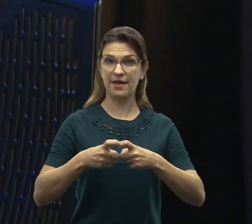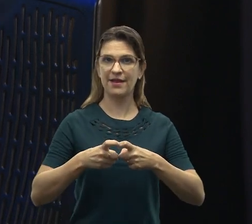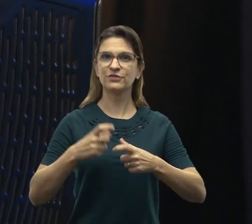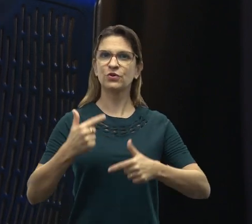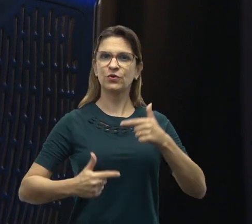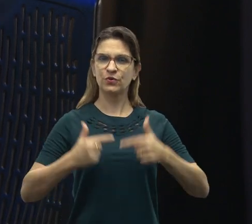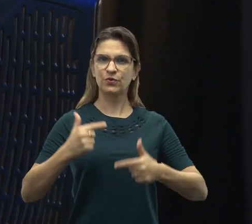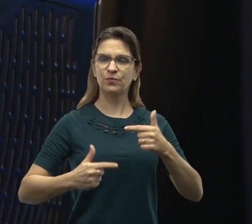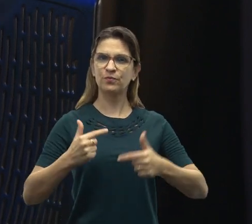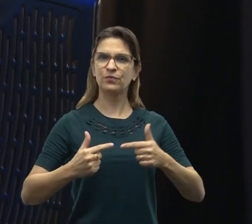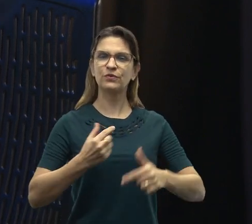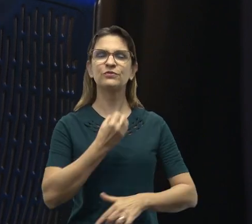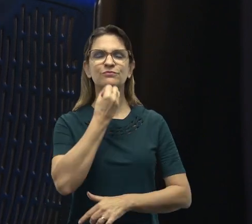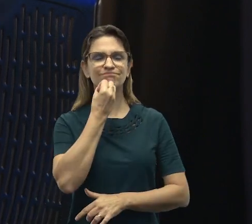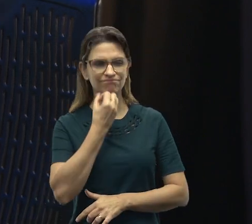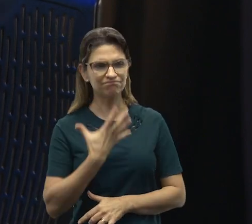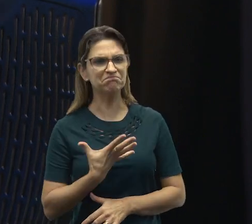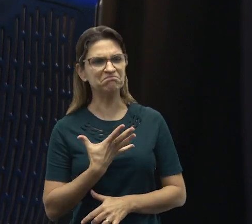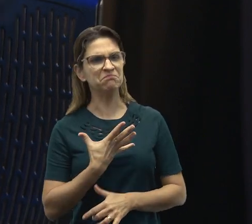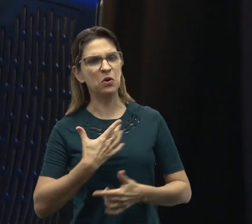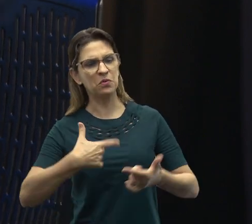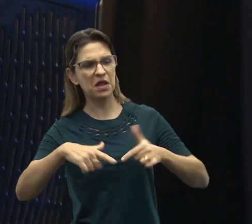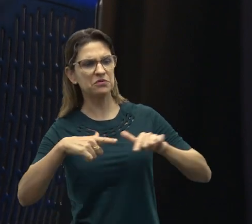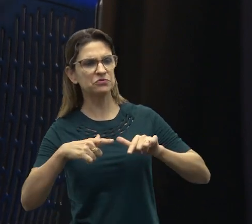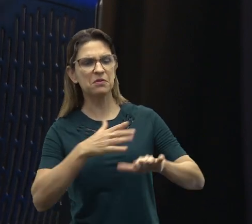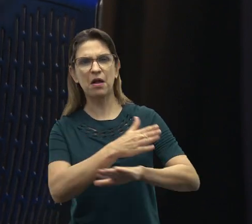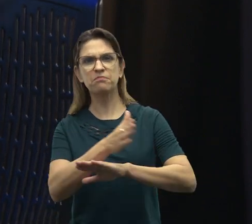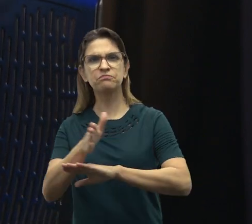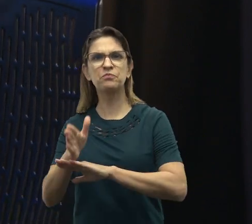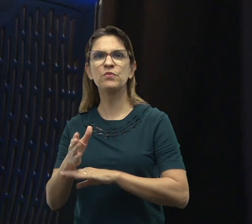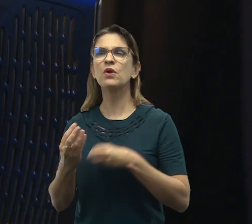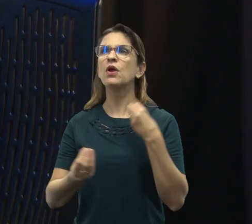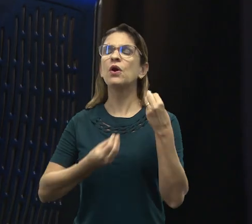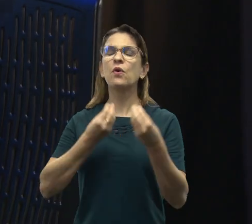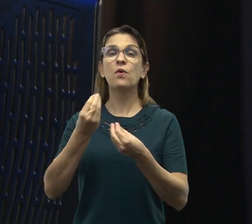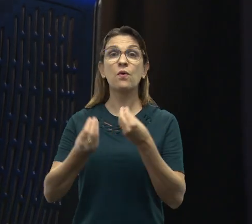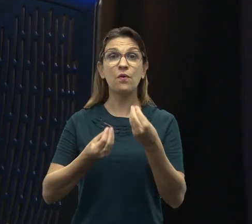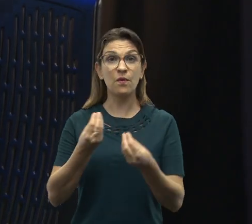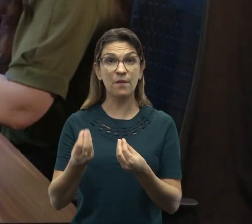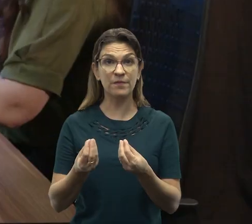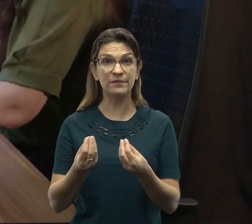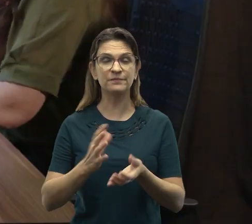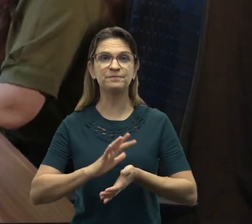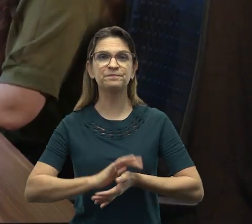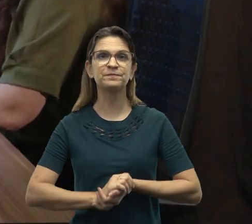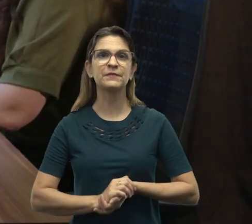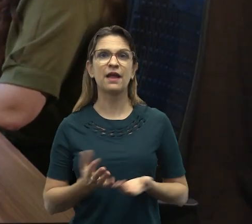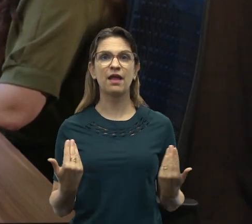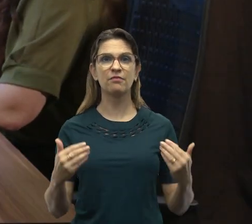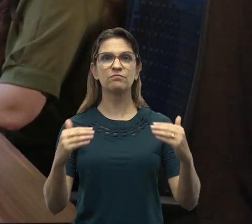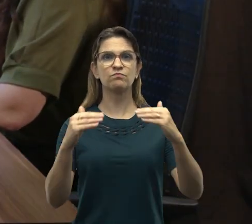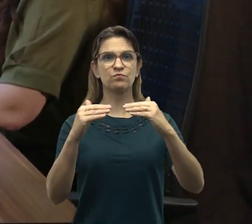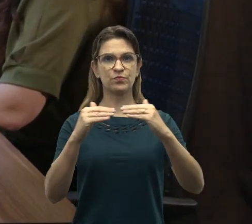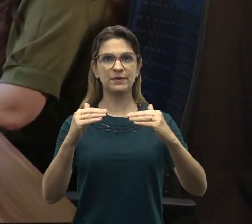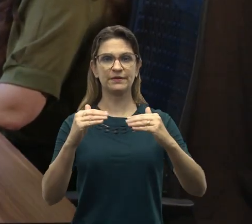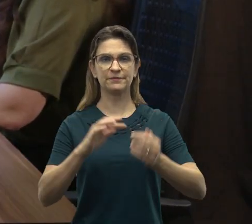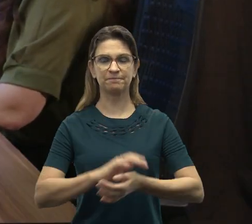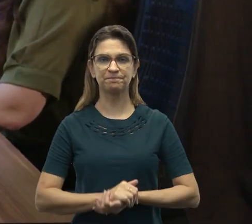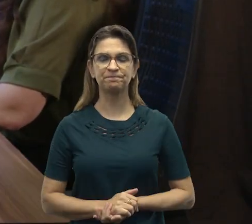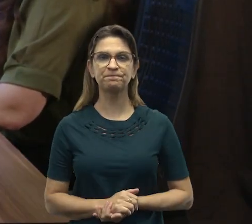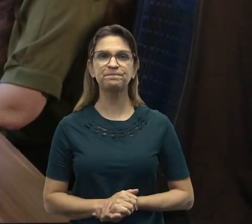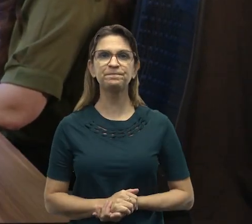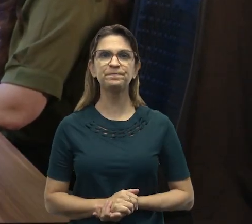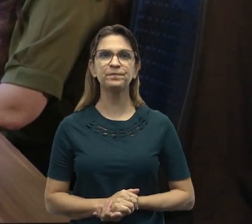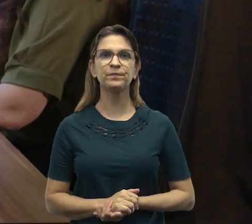atuante. Como que você consegue conciliar essas duas funções e como que elas também se complementam? Bem, ao longo da minha